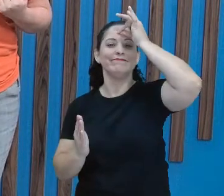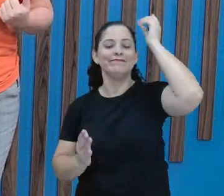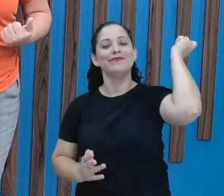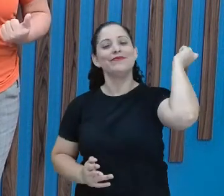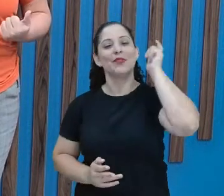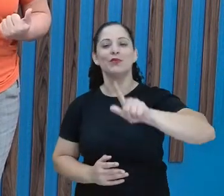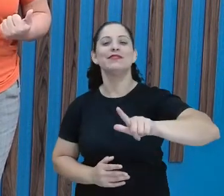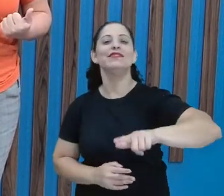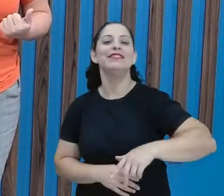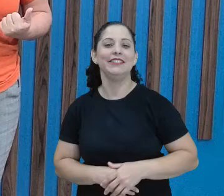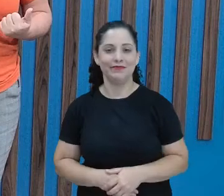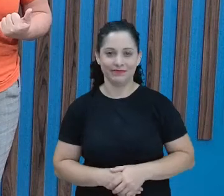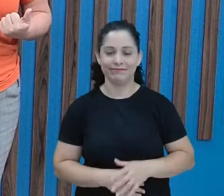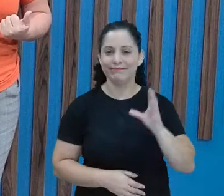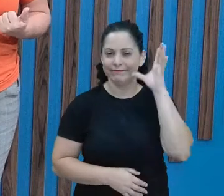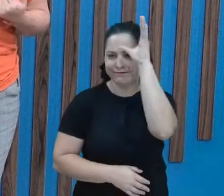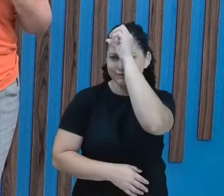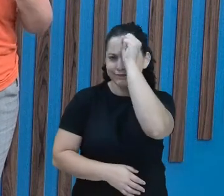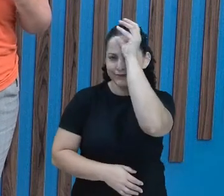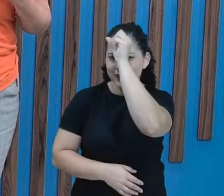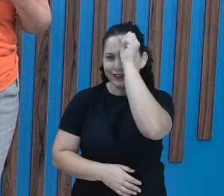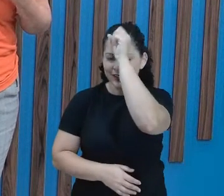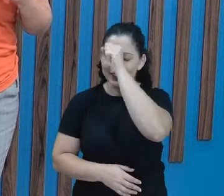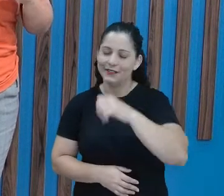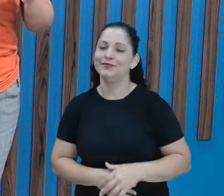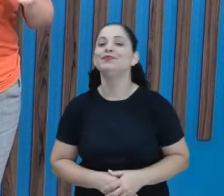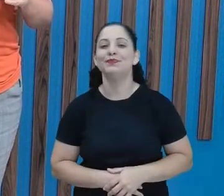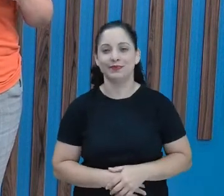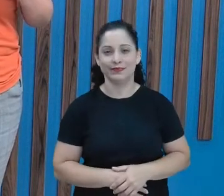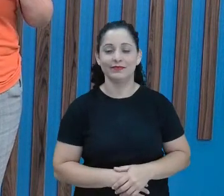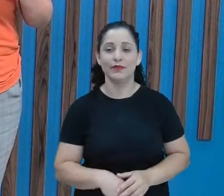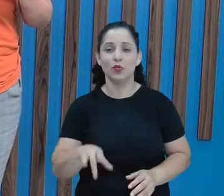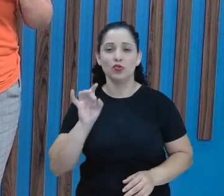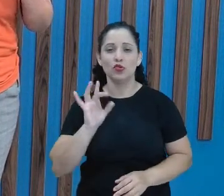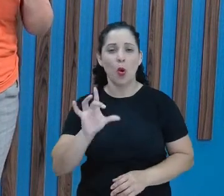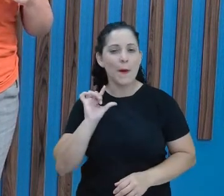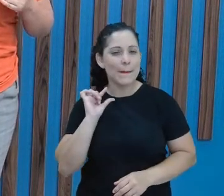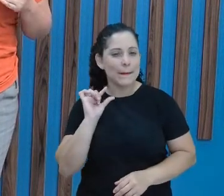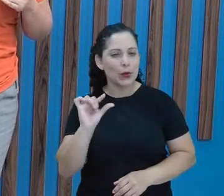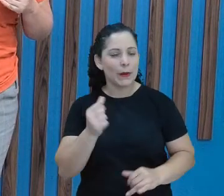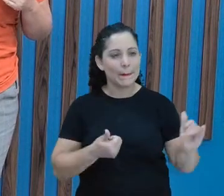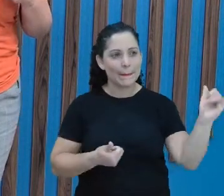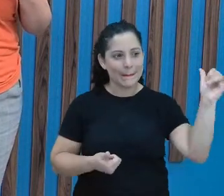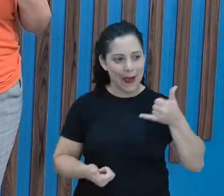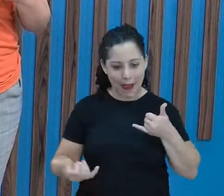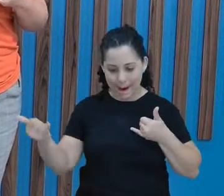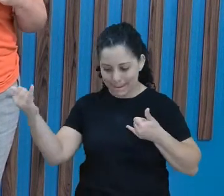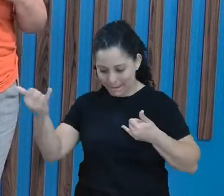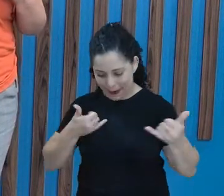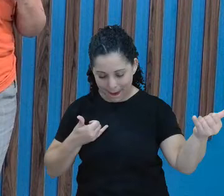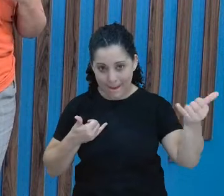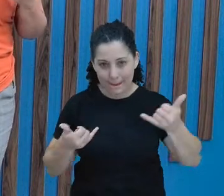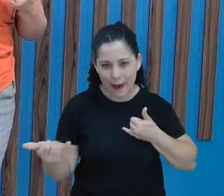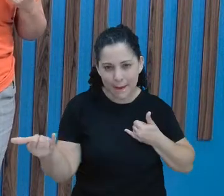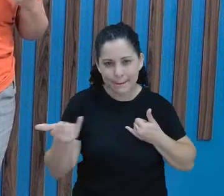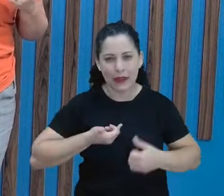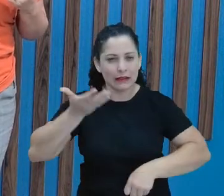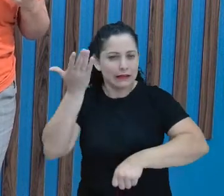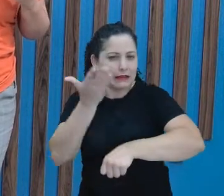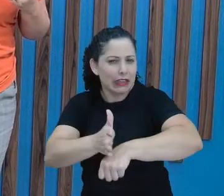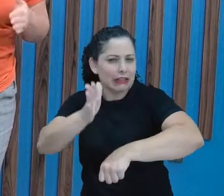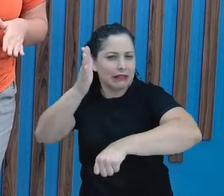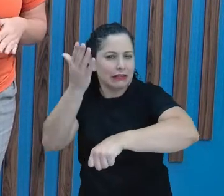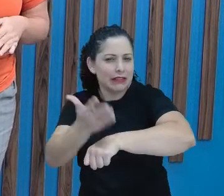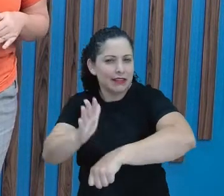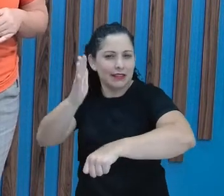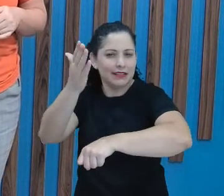as horas, você vai aprender aí, ó. Então, só um pouquinho as informações, você vai treinando com o adulto aí da